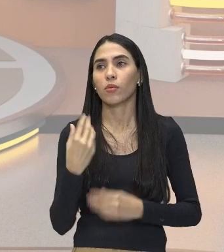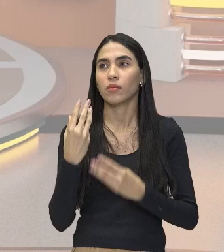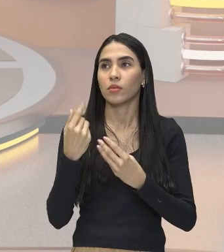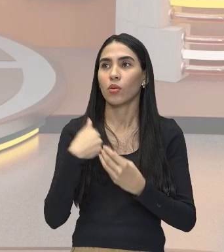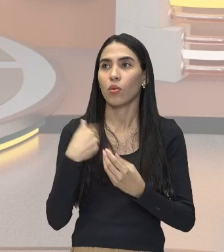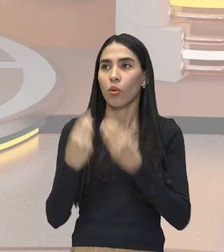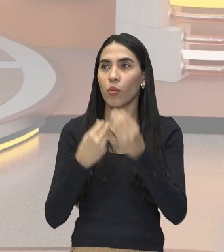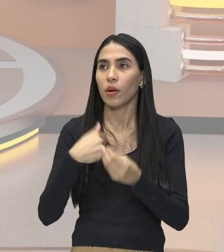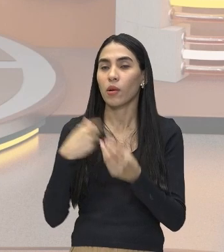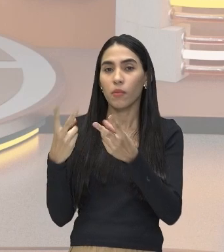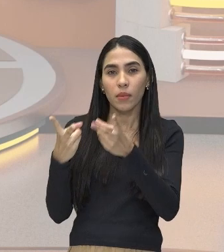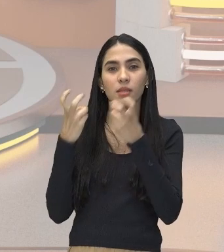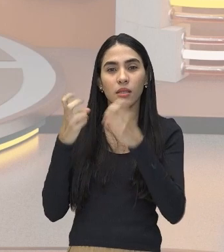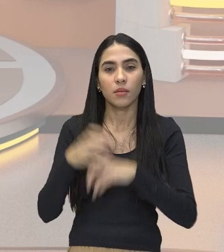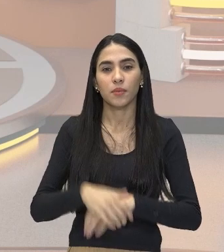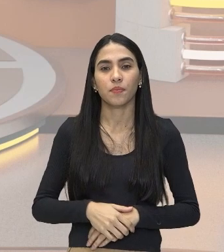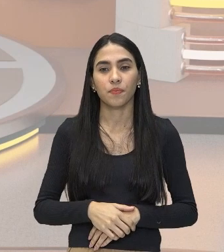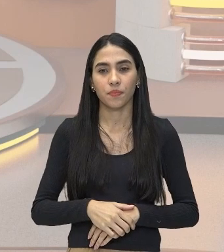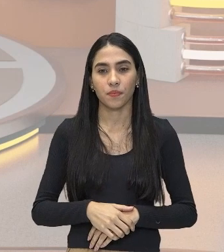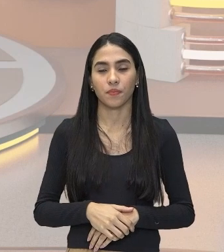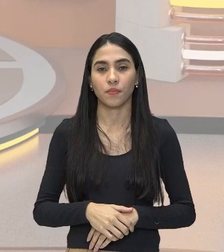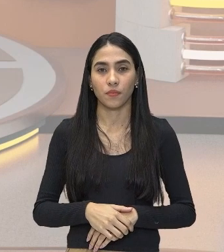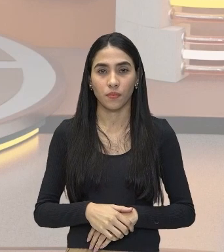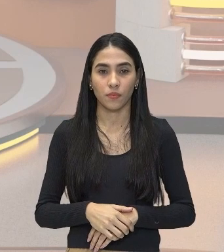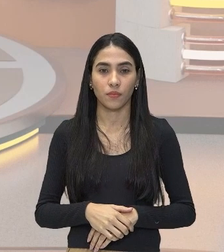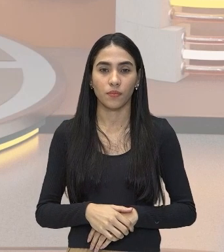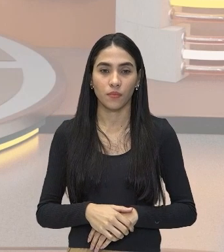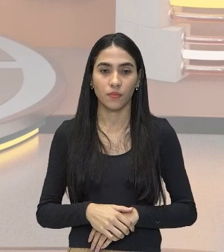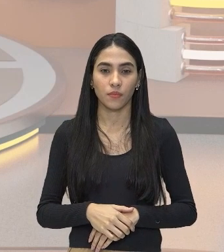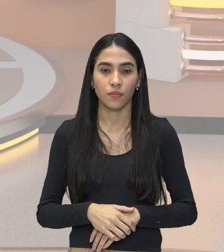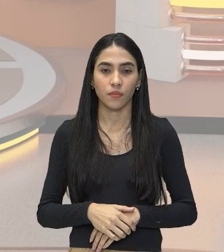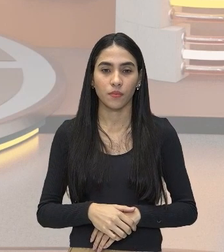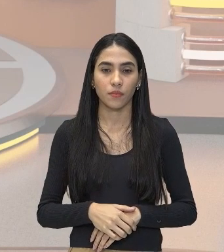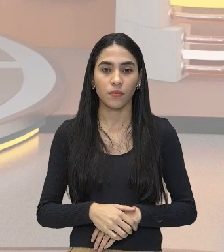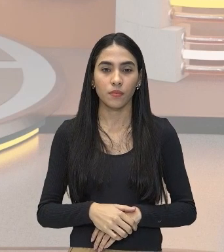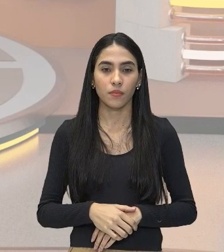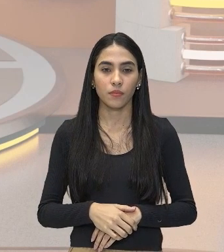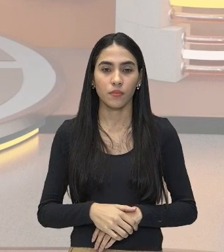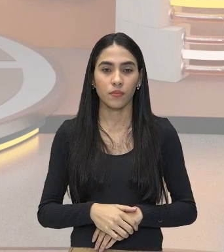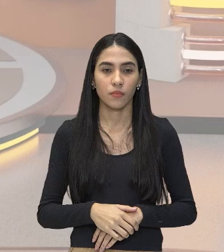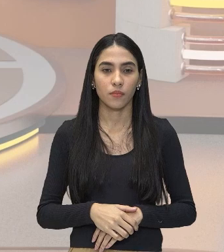percebendo o objeto, segundo ele se manifestou ali.